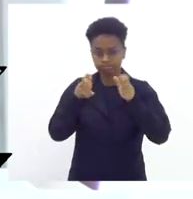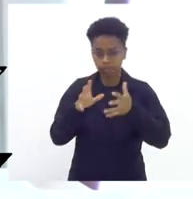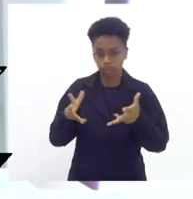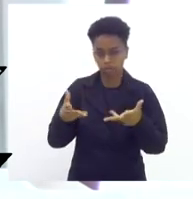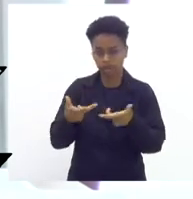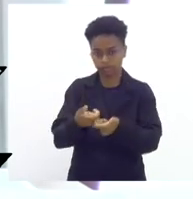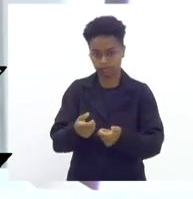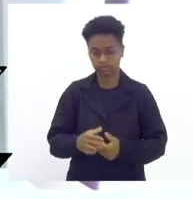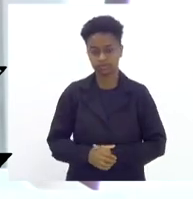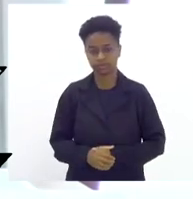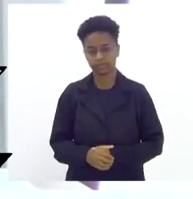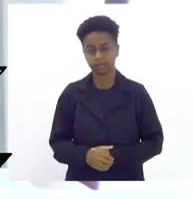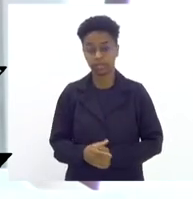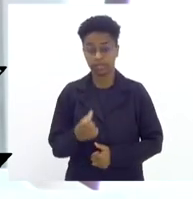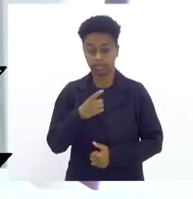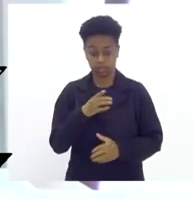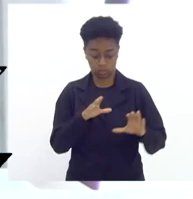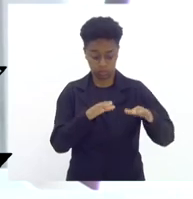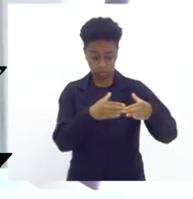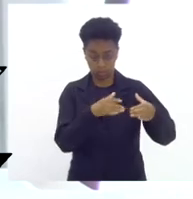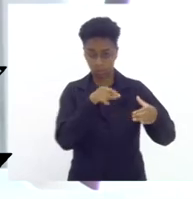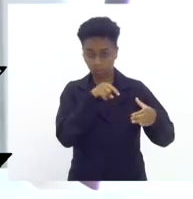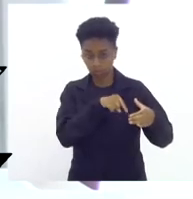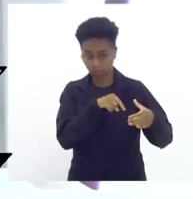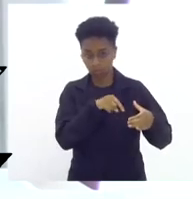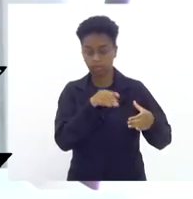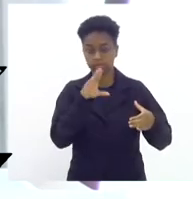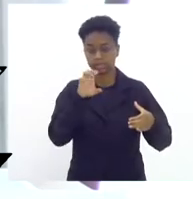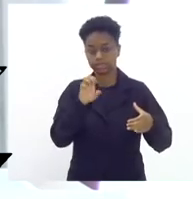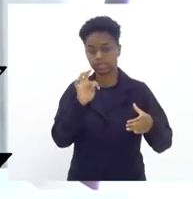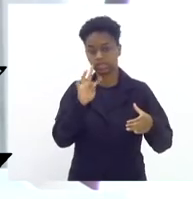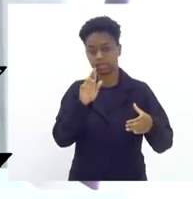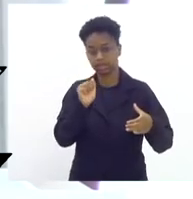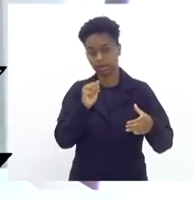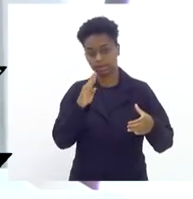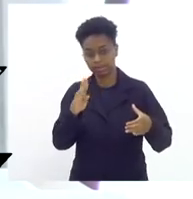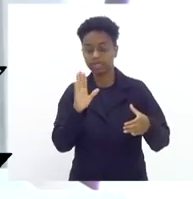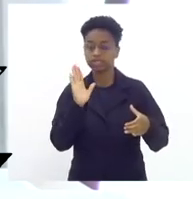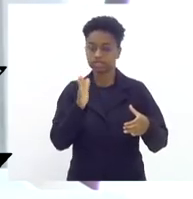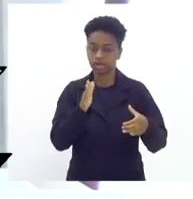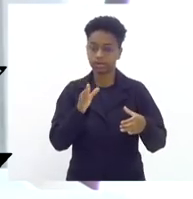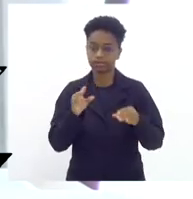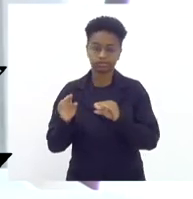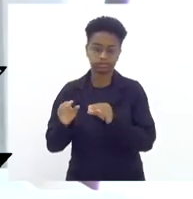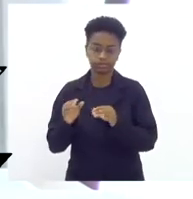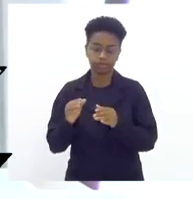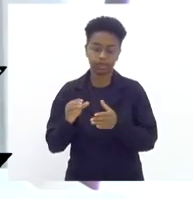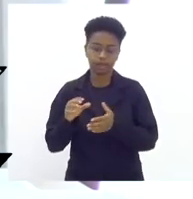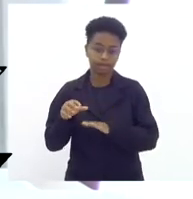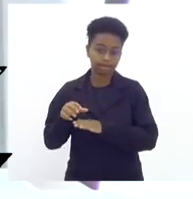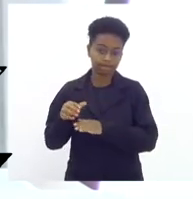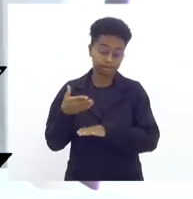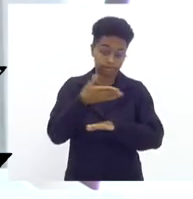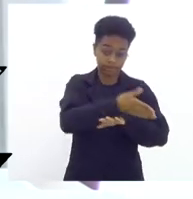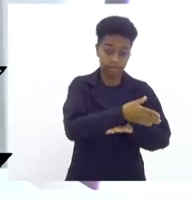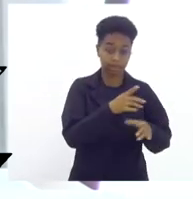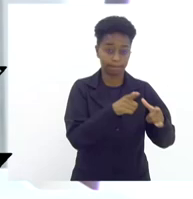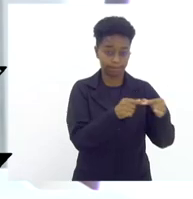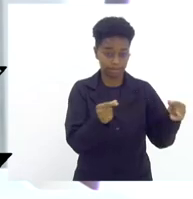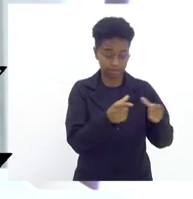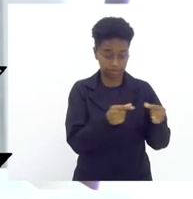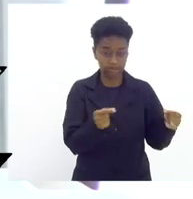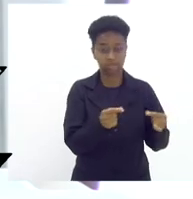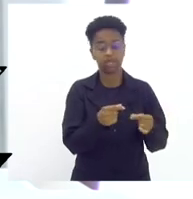uma parte da nossa equipe da setrab já estará Indo para Brasília nas próximas semanas para